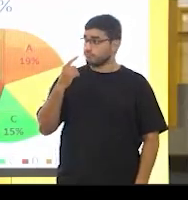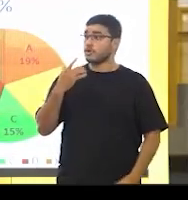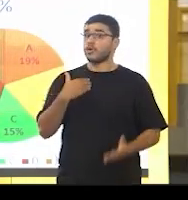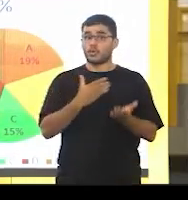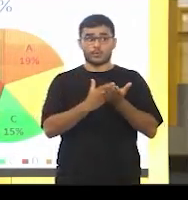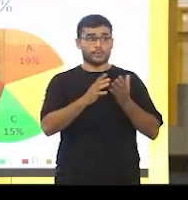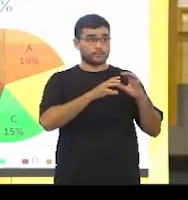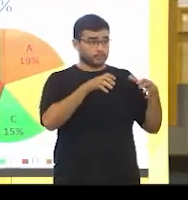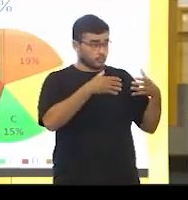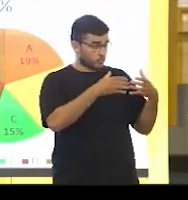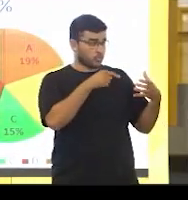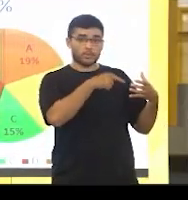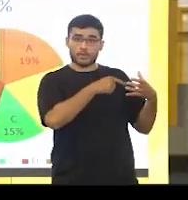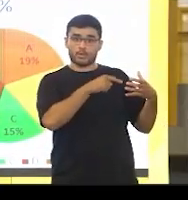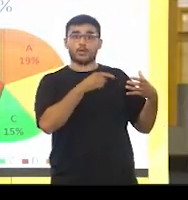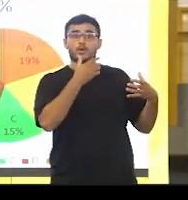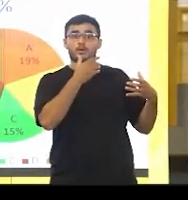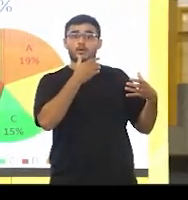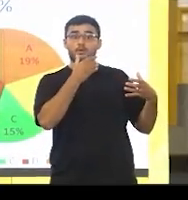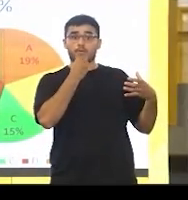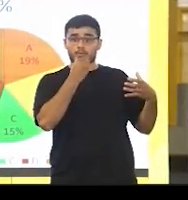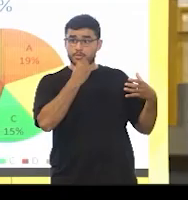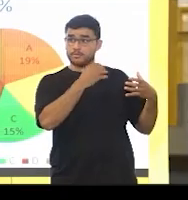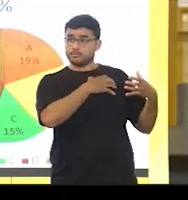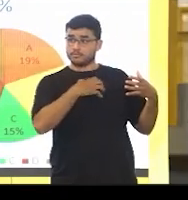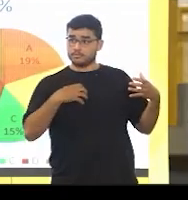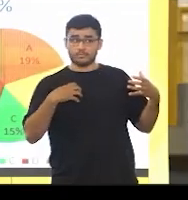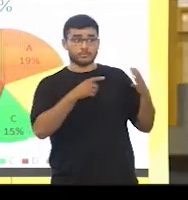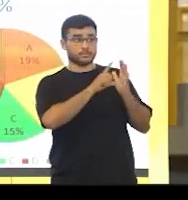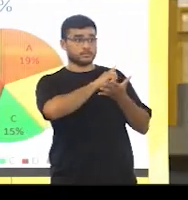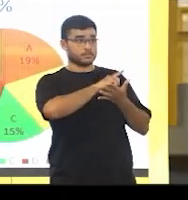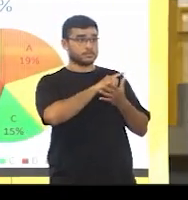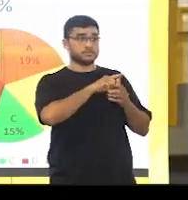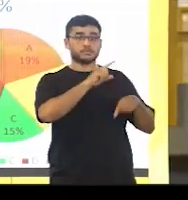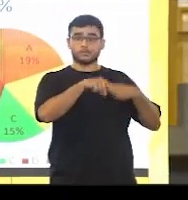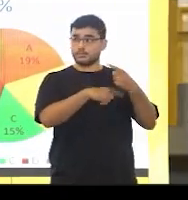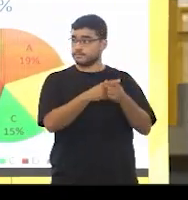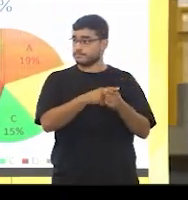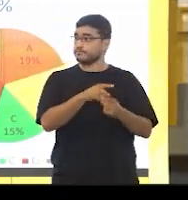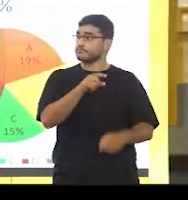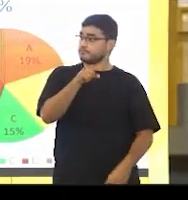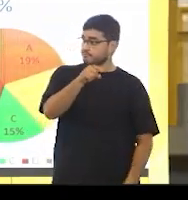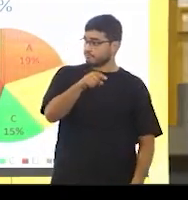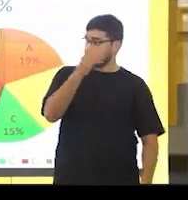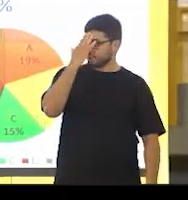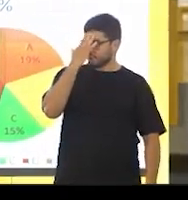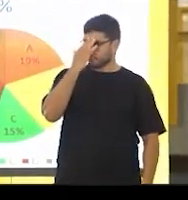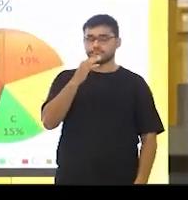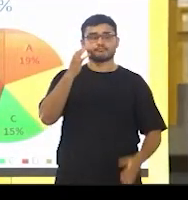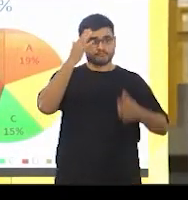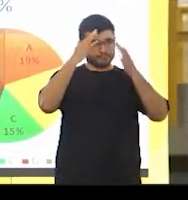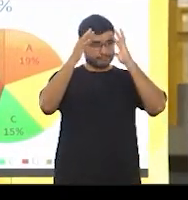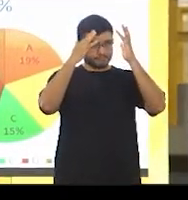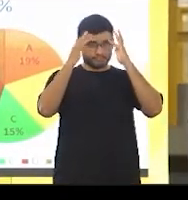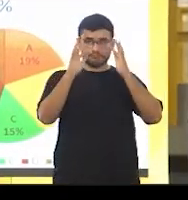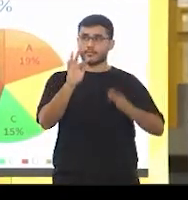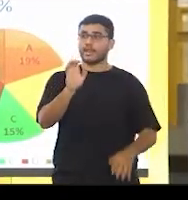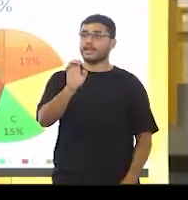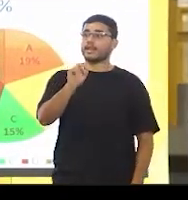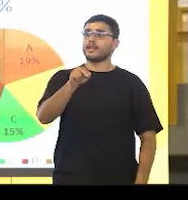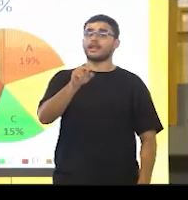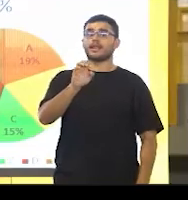e terminamos com os filósofos helênicos. Ei, Marden, depois dos filósofos helênicos, a Idade